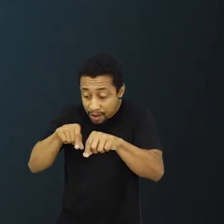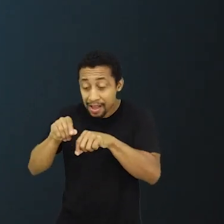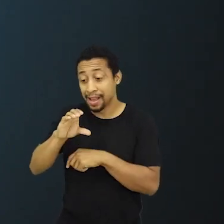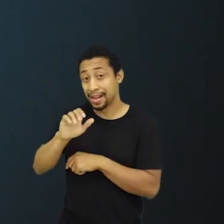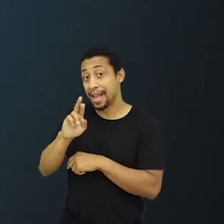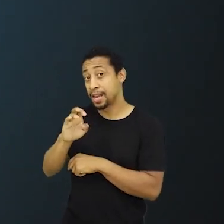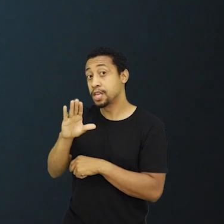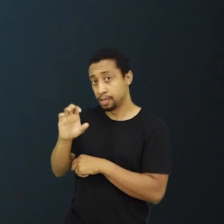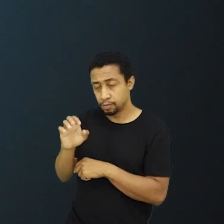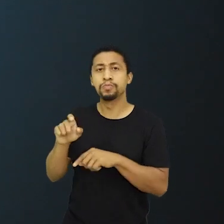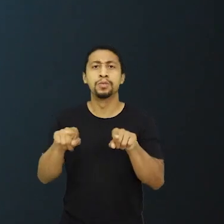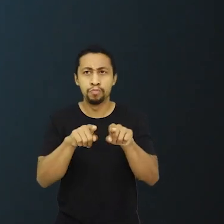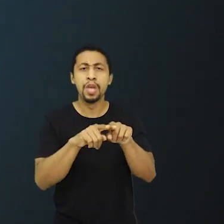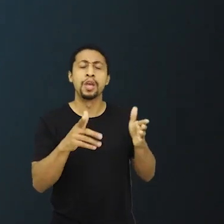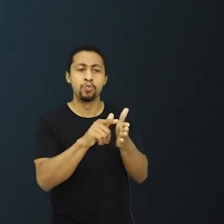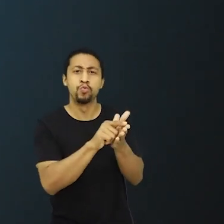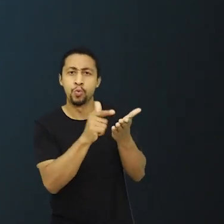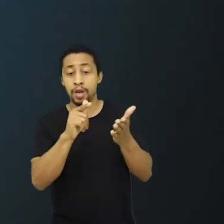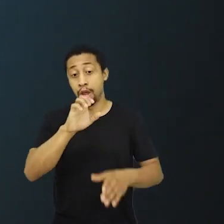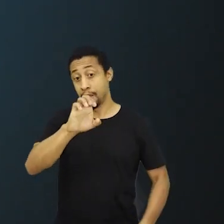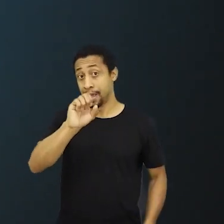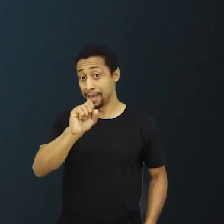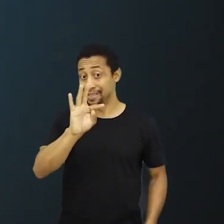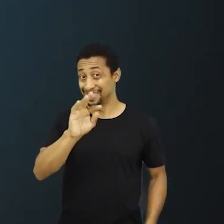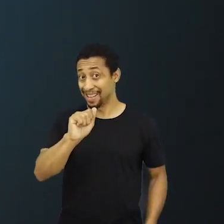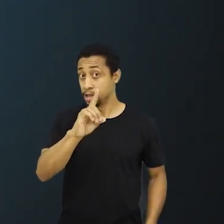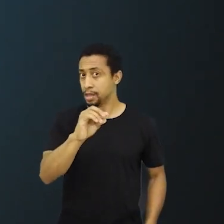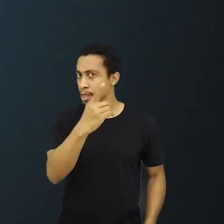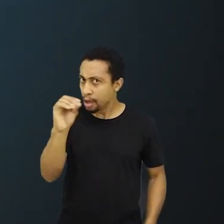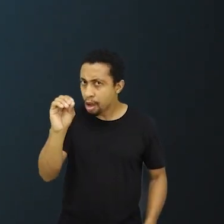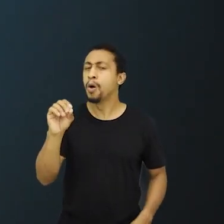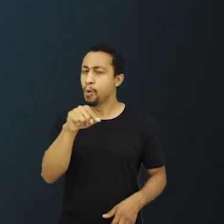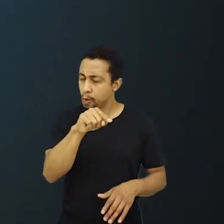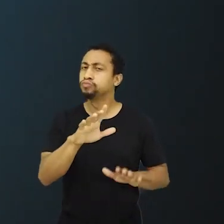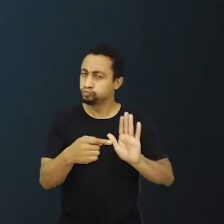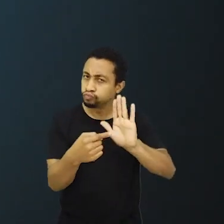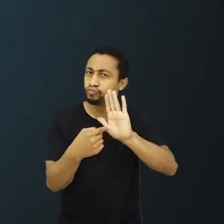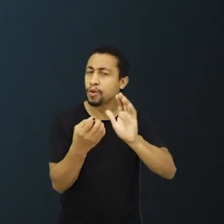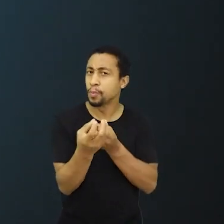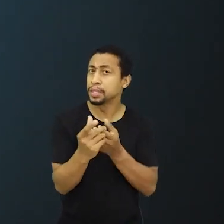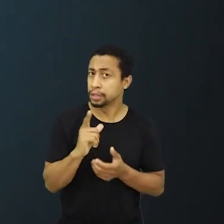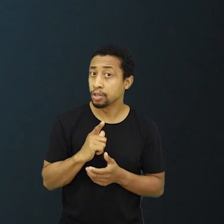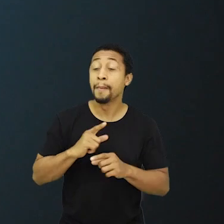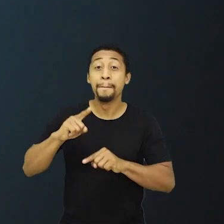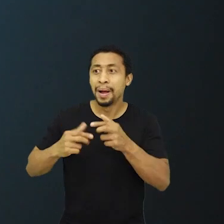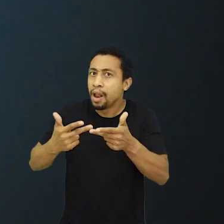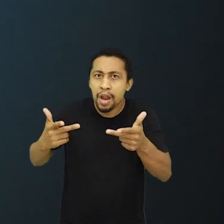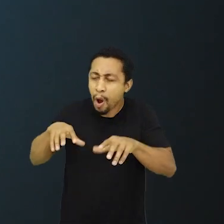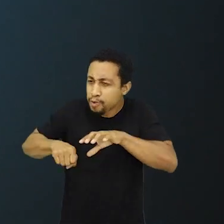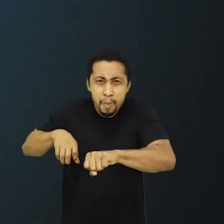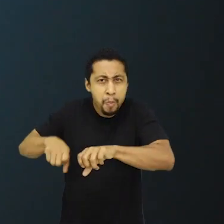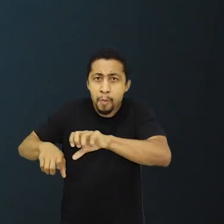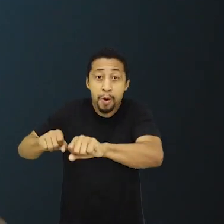Estadão, onde o Vlado trabalhou, a BBC. Então o Itaú mandava, eu não ia a campo, mas eu recebia todo esse material, a gente fazia reuniões semanais de